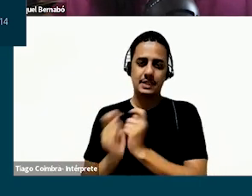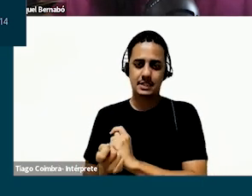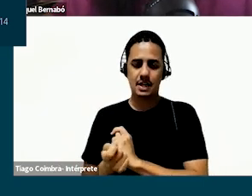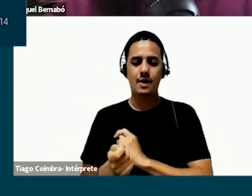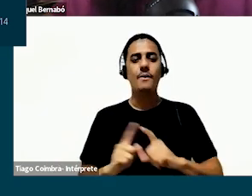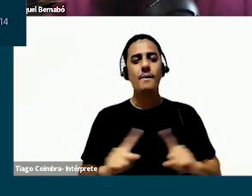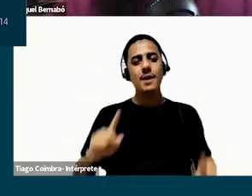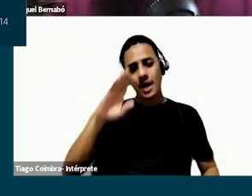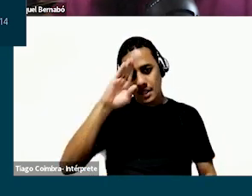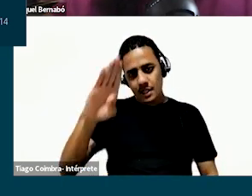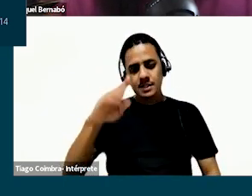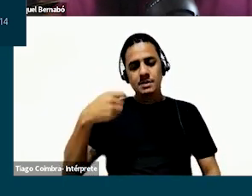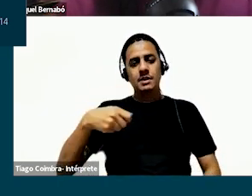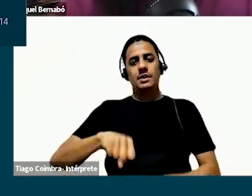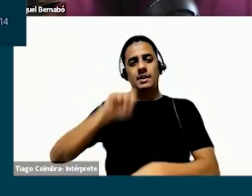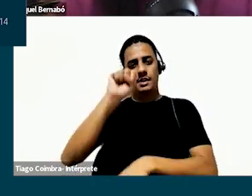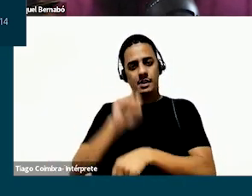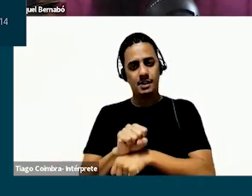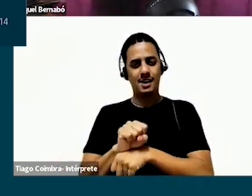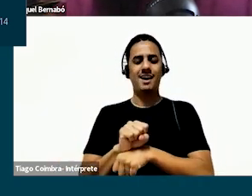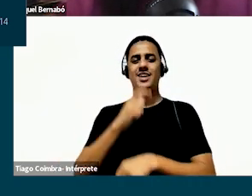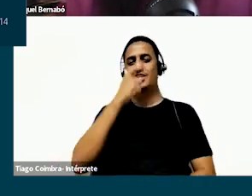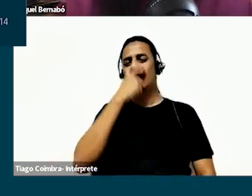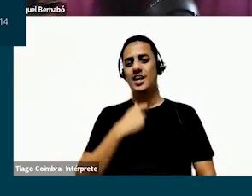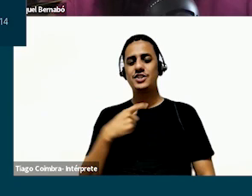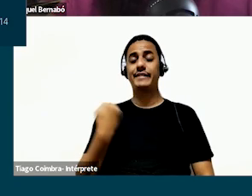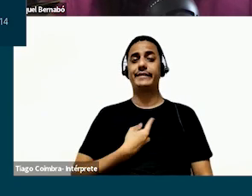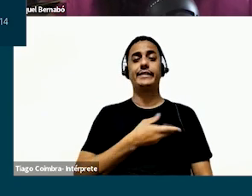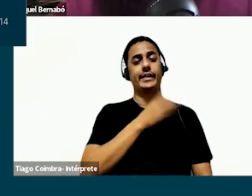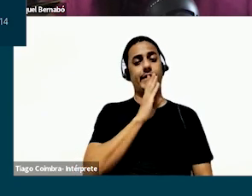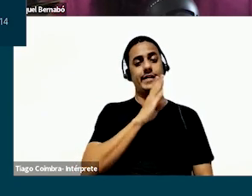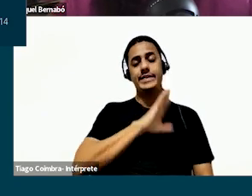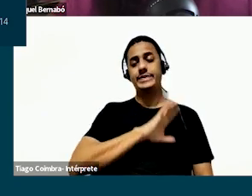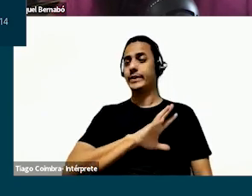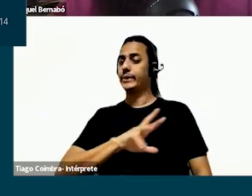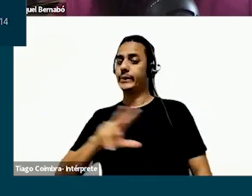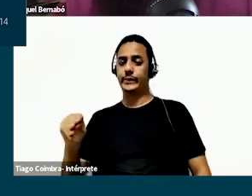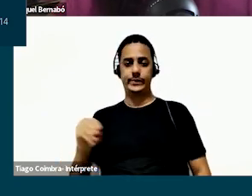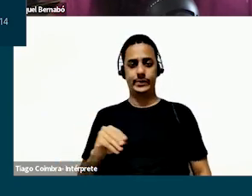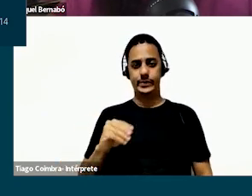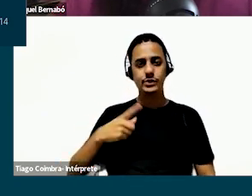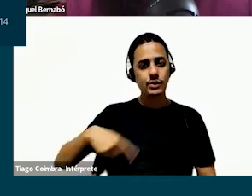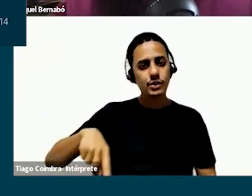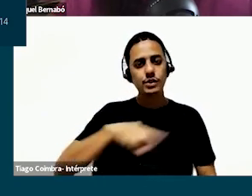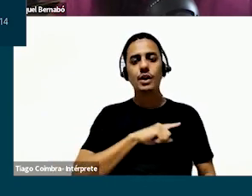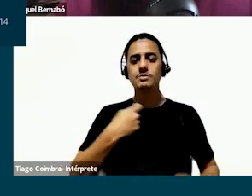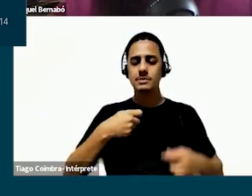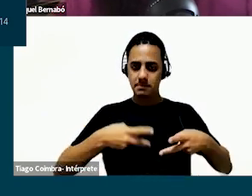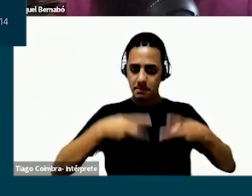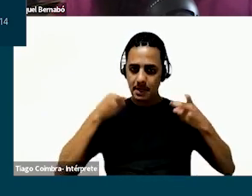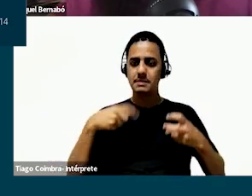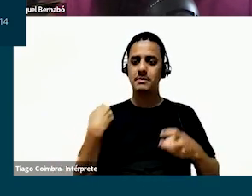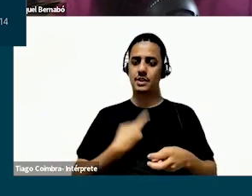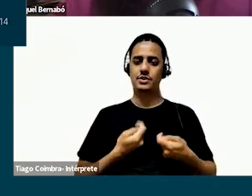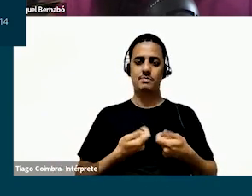os métodos adequados e fazer essas adaptações. Mas, antes de tudo isso, a gente precisa parar com essa mania de achar que a gente conhece todas as